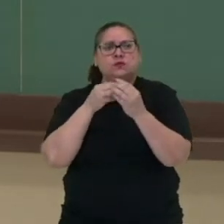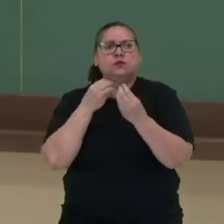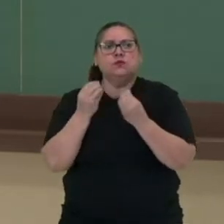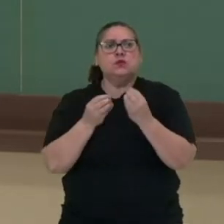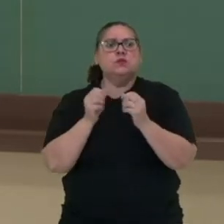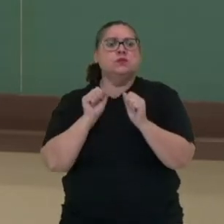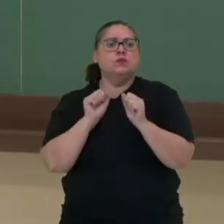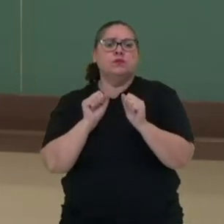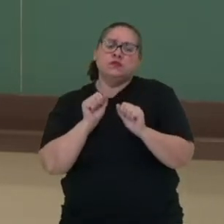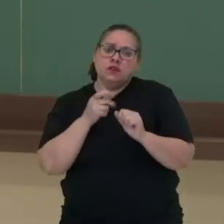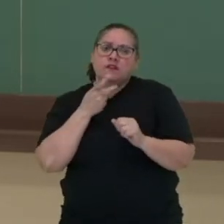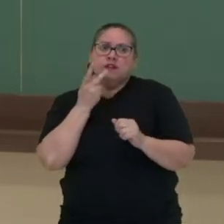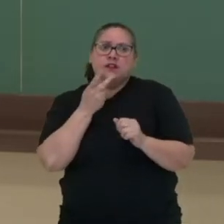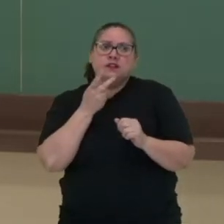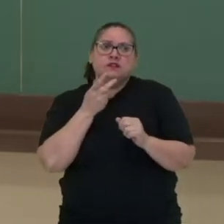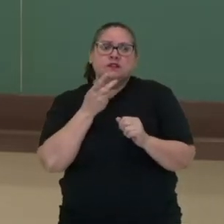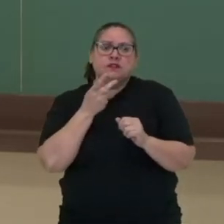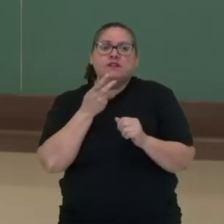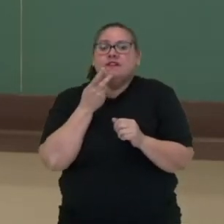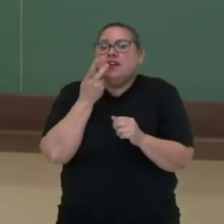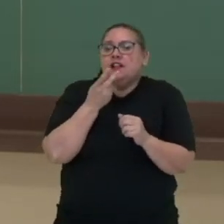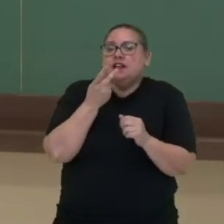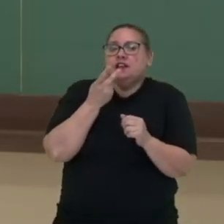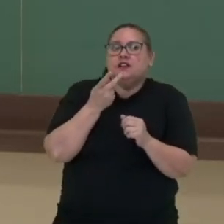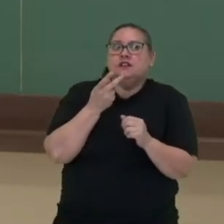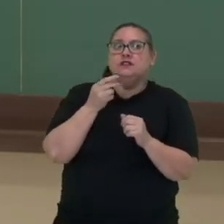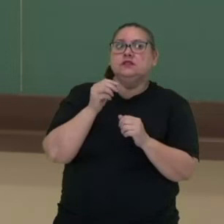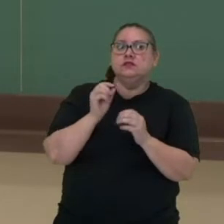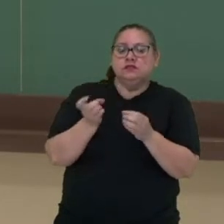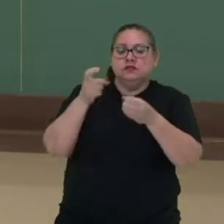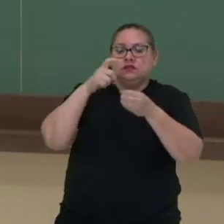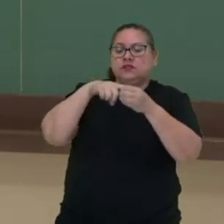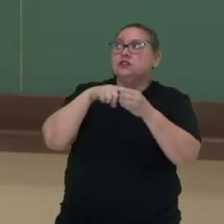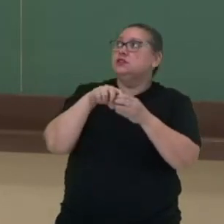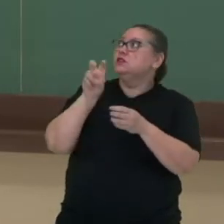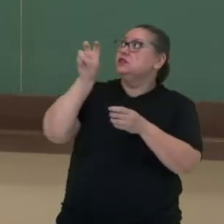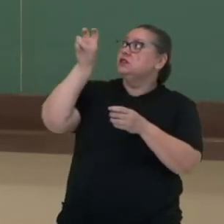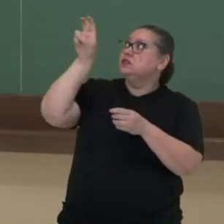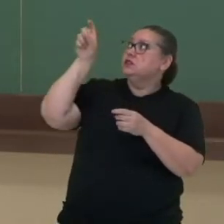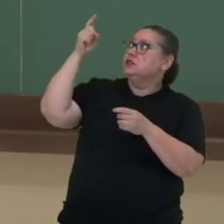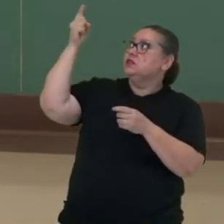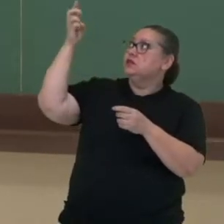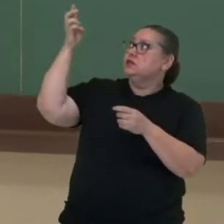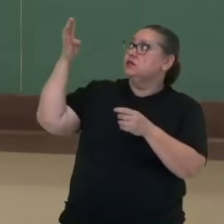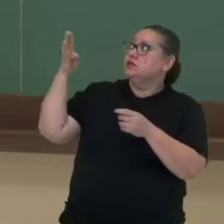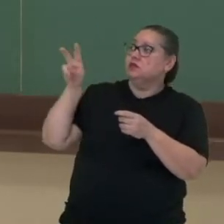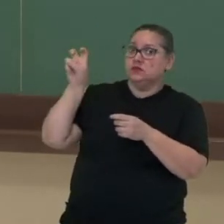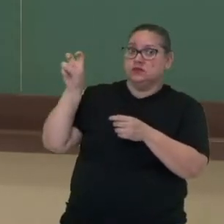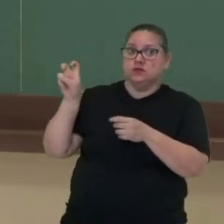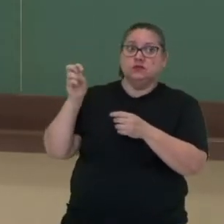que possamos classificá-lo dentro desses 5 principais